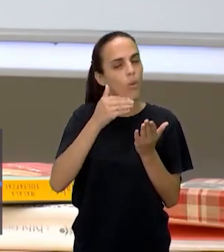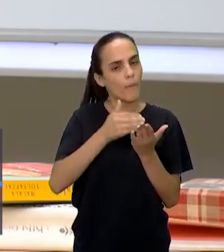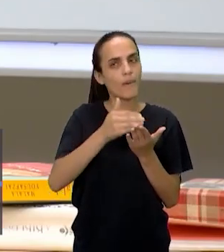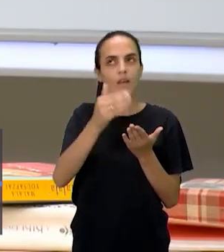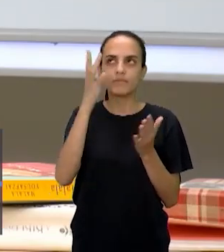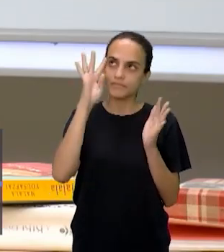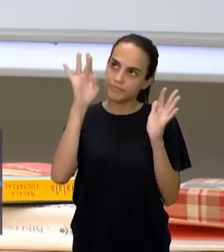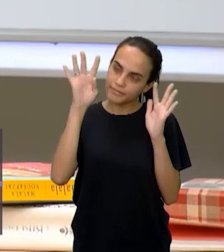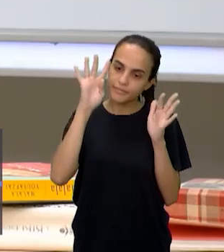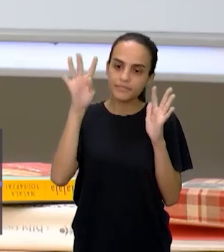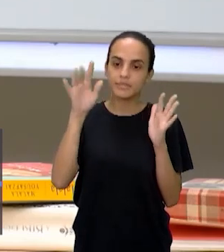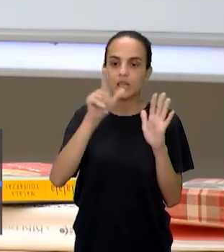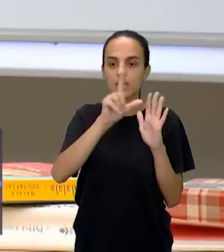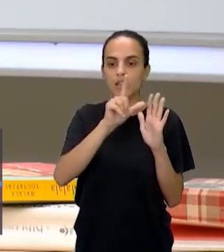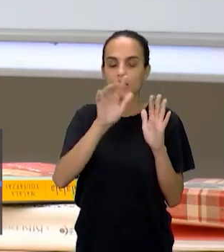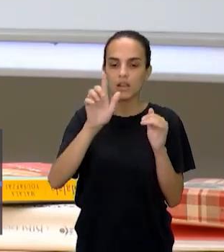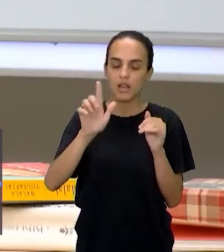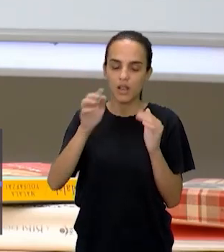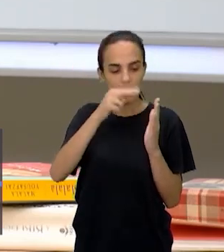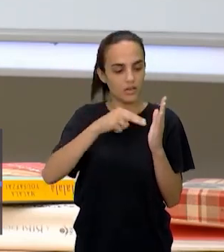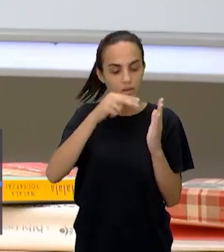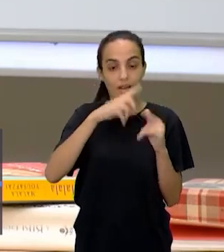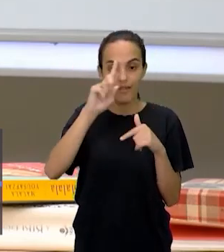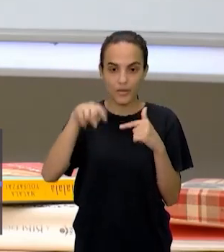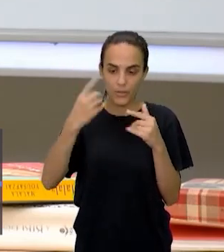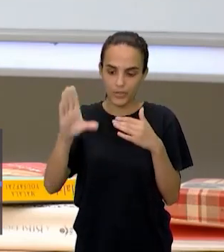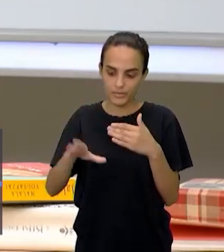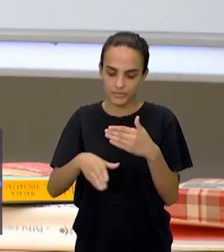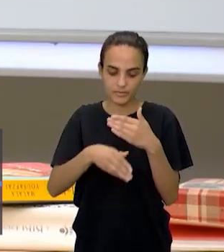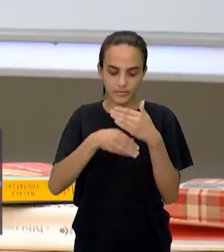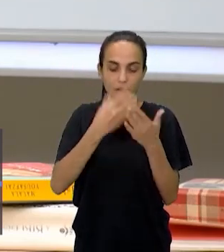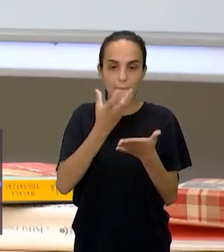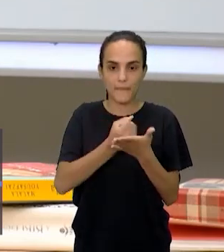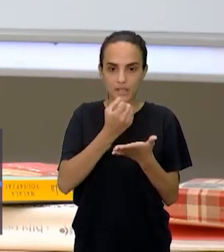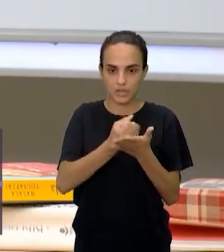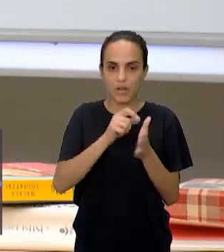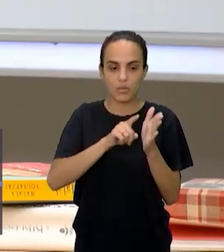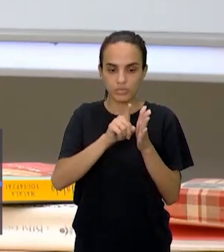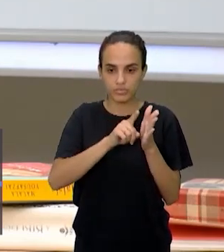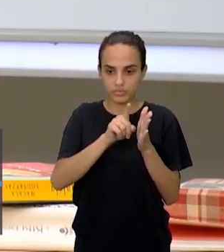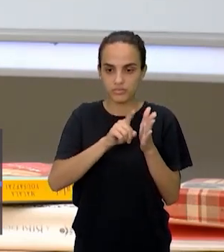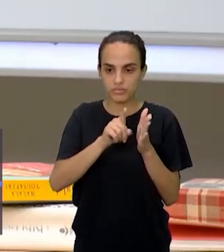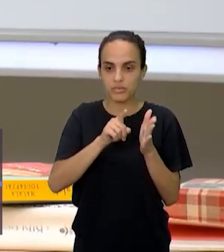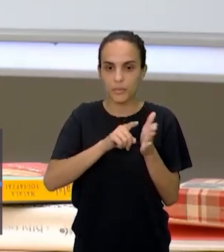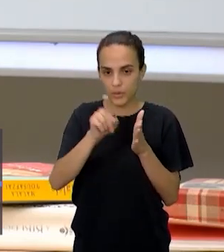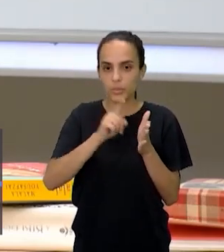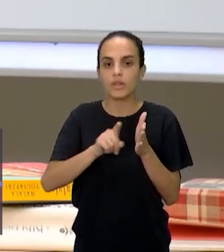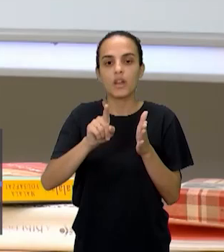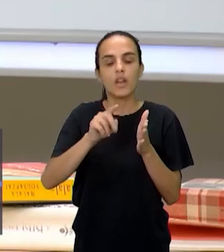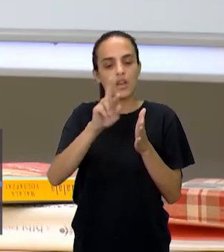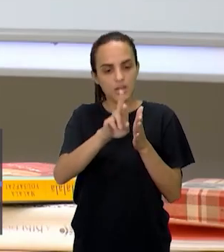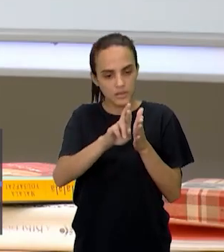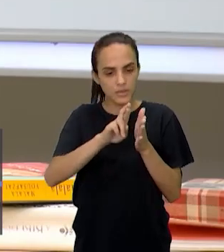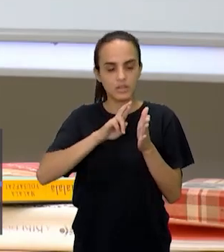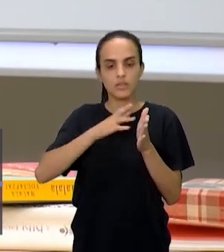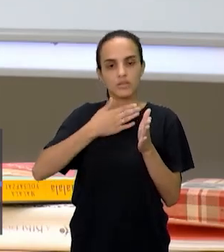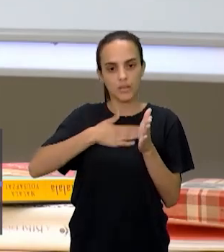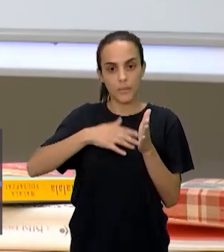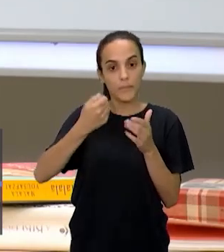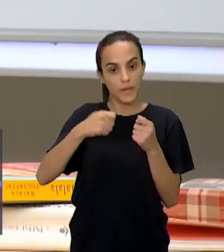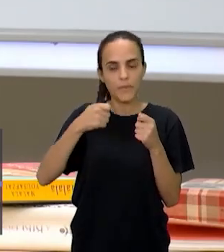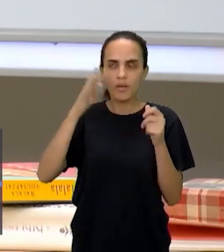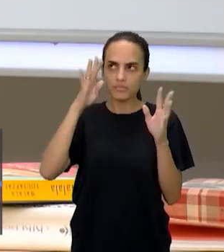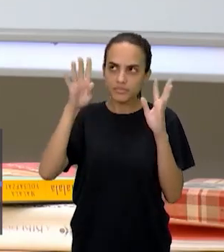refletir sobre leitura. E depois, você pode ir lá no repositório, baixar essas questões e ir respondendo com muita calma. Primeiro reflita